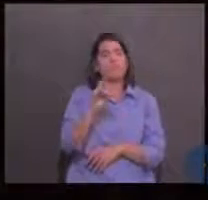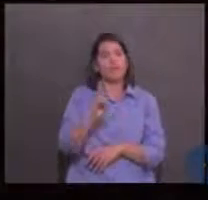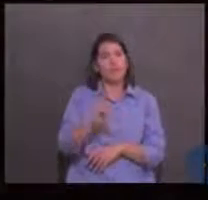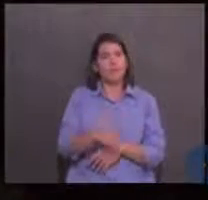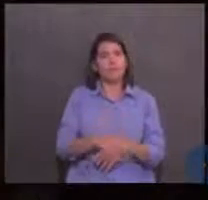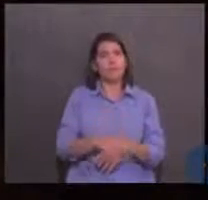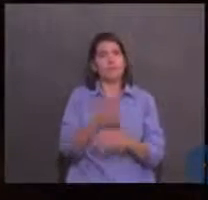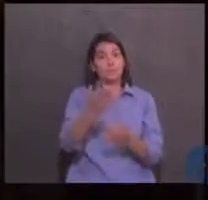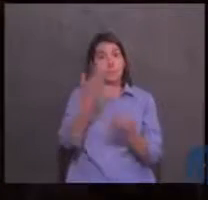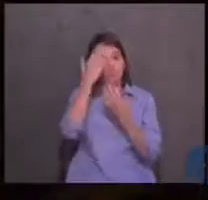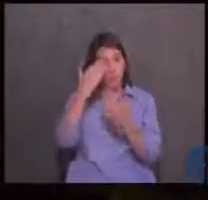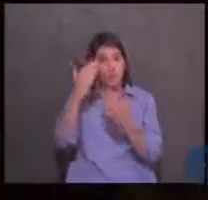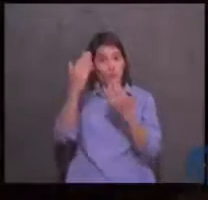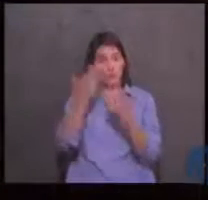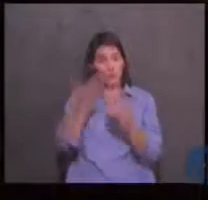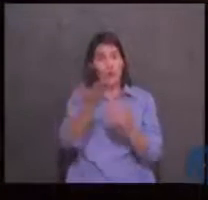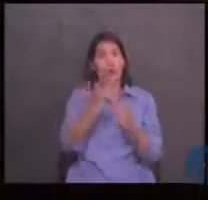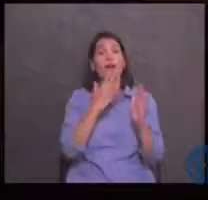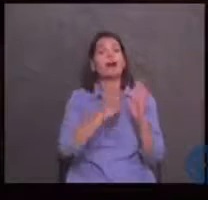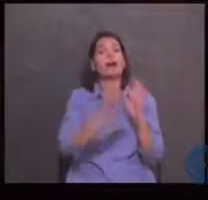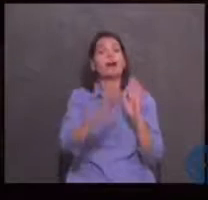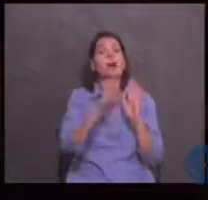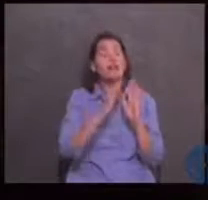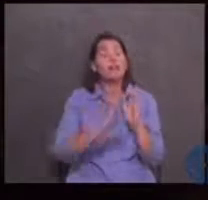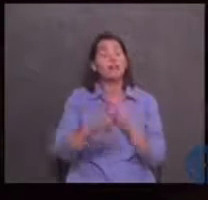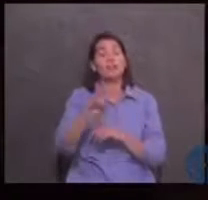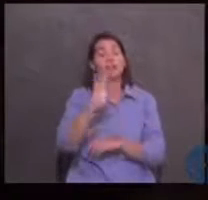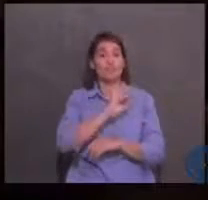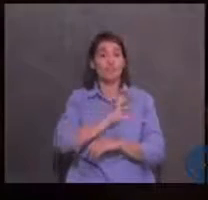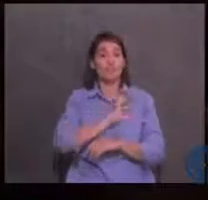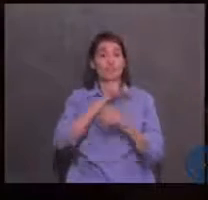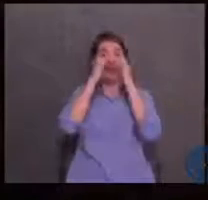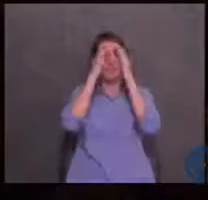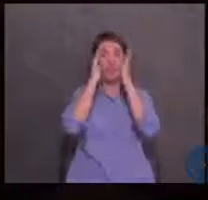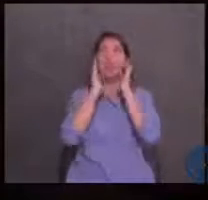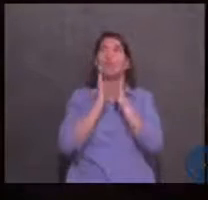cantemos: Senhora, um dia descestes.